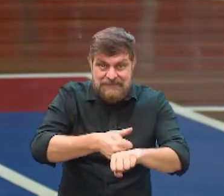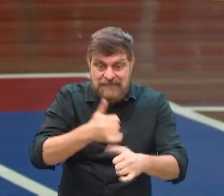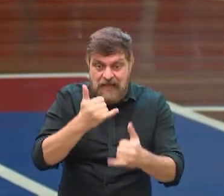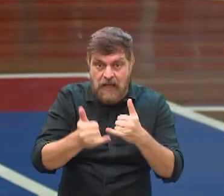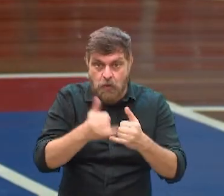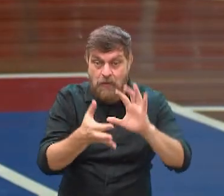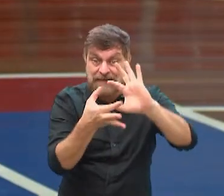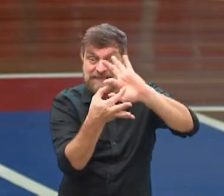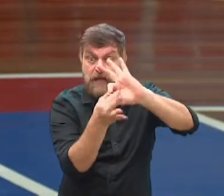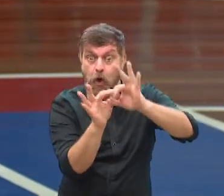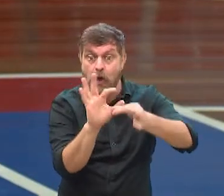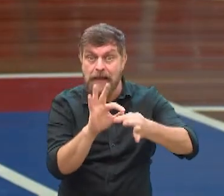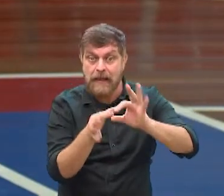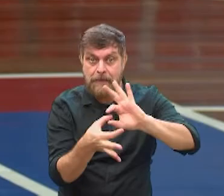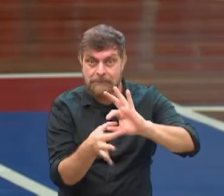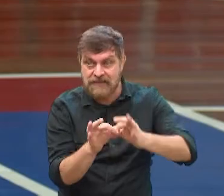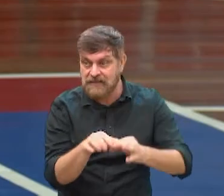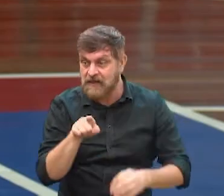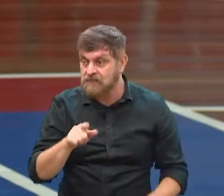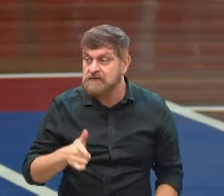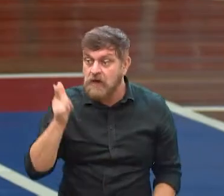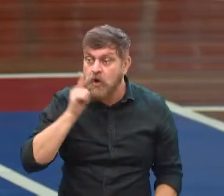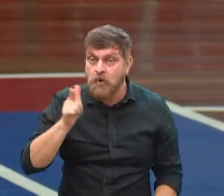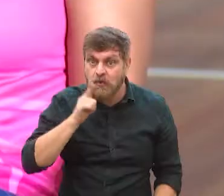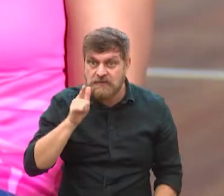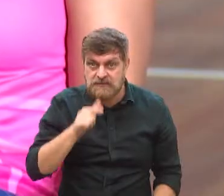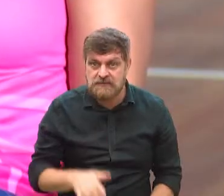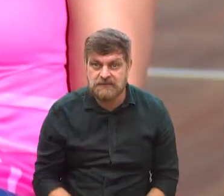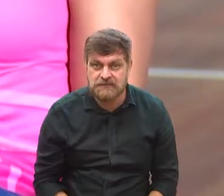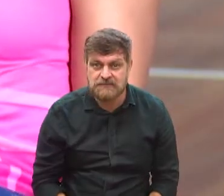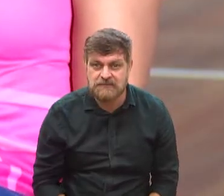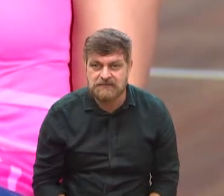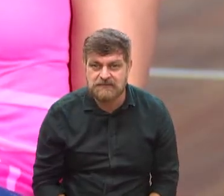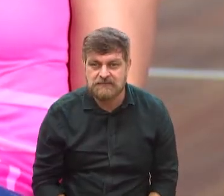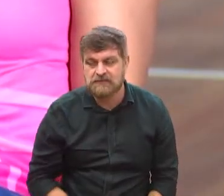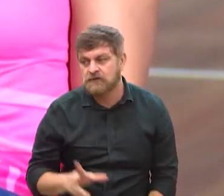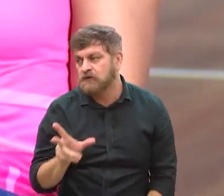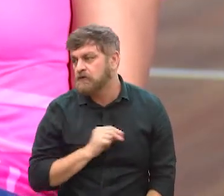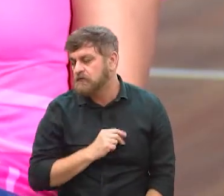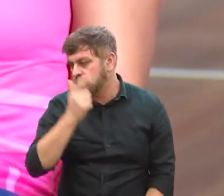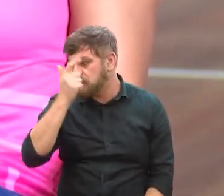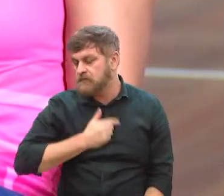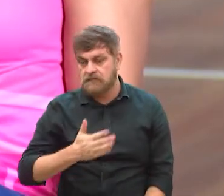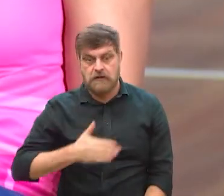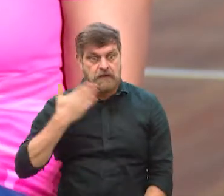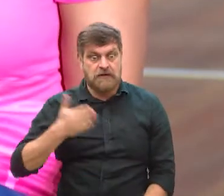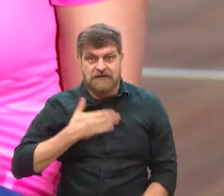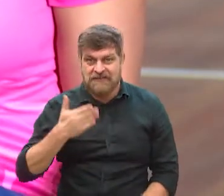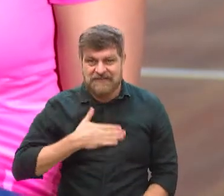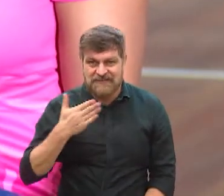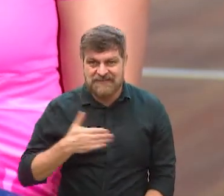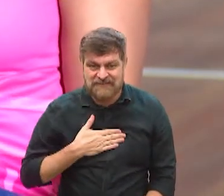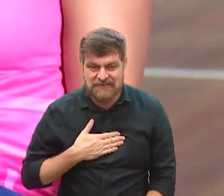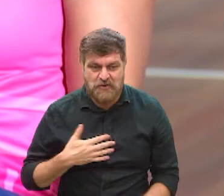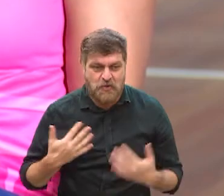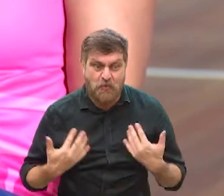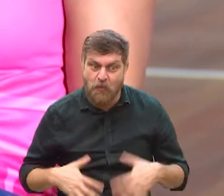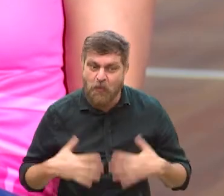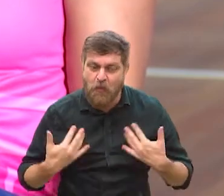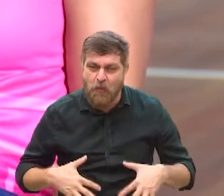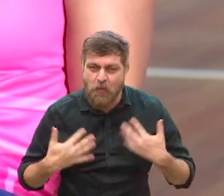pré-olímpico, que era um torneio importantíssimo para tentar chegar aos Jogos Olímpicos. Nossa, para mim foi uma surpresa muito